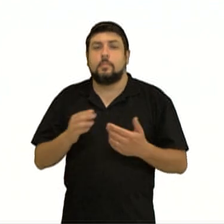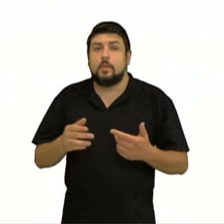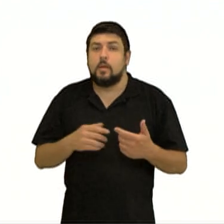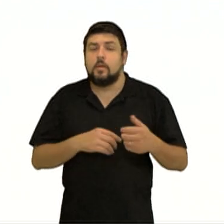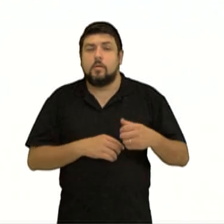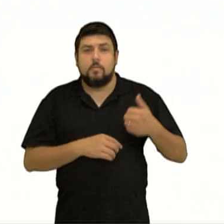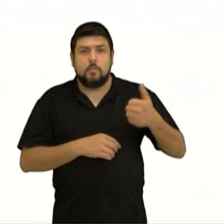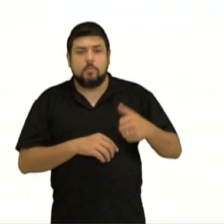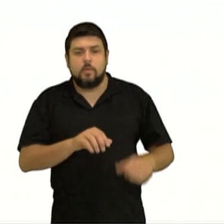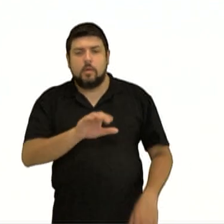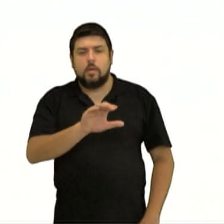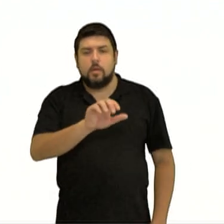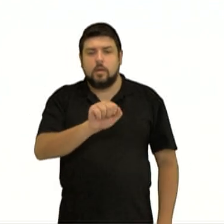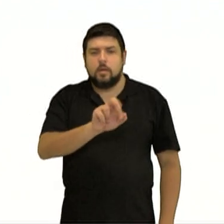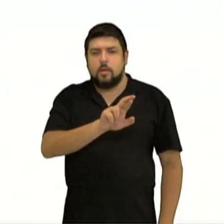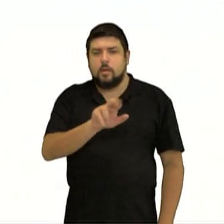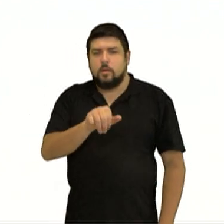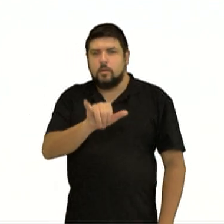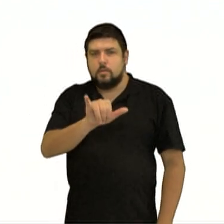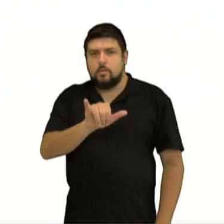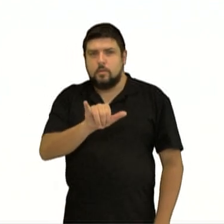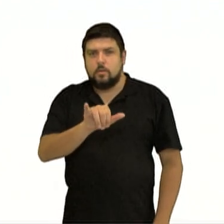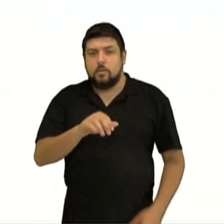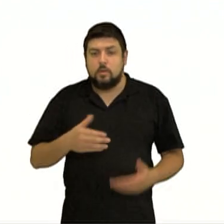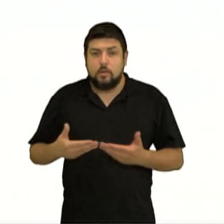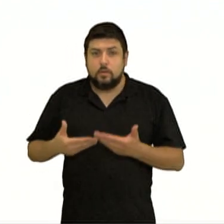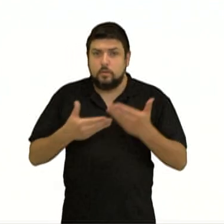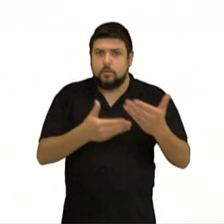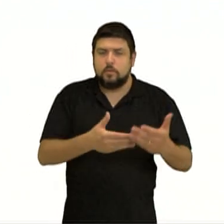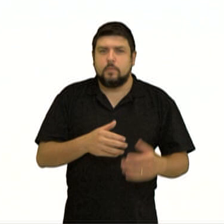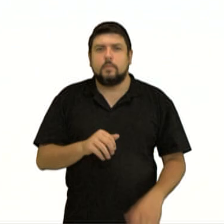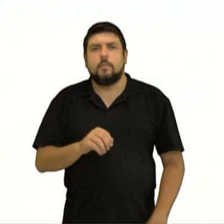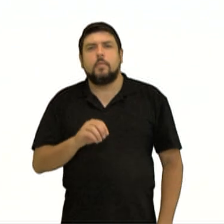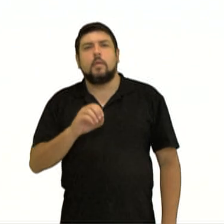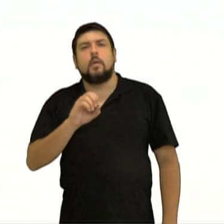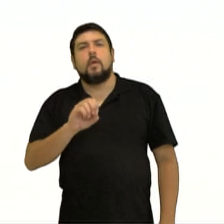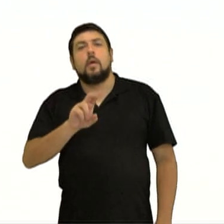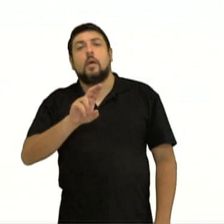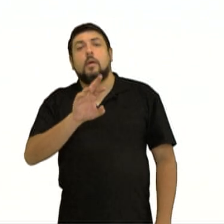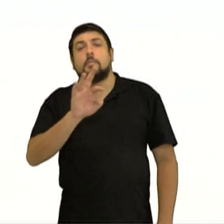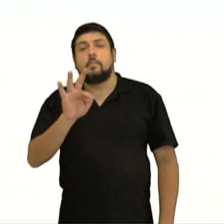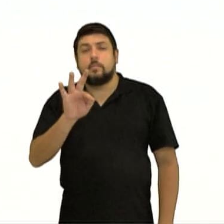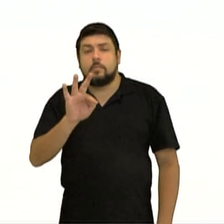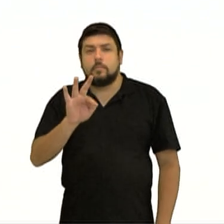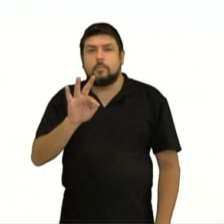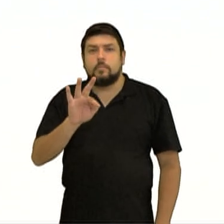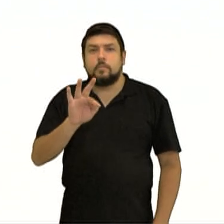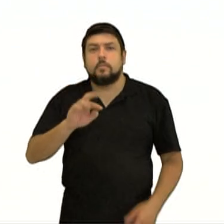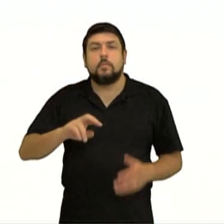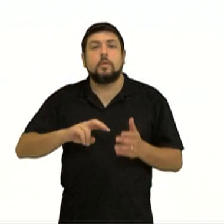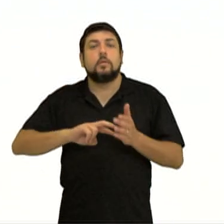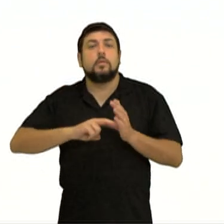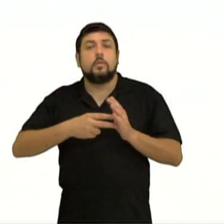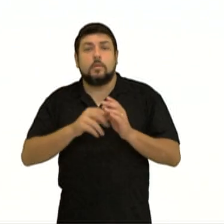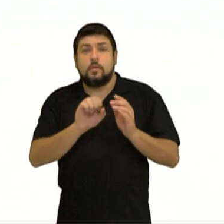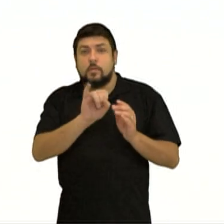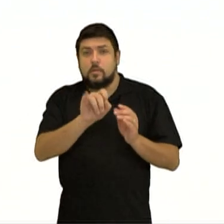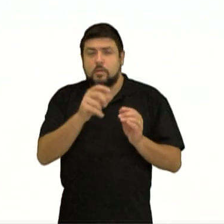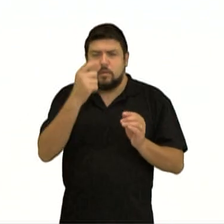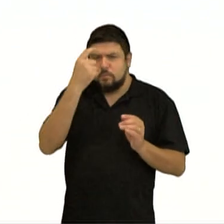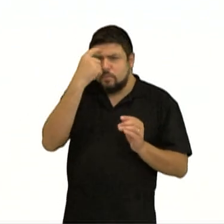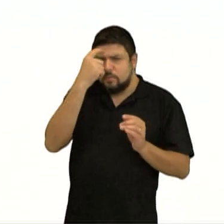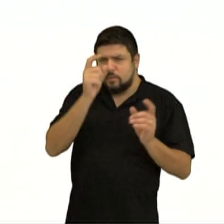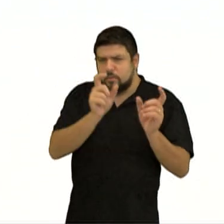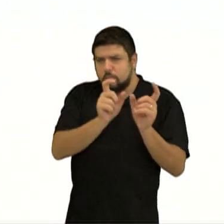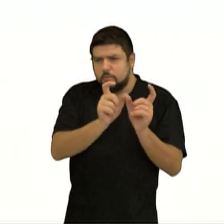é carregar, sozinho o significado. Out é aquela partícula que, como eu disse, se a gente para pensar também como uma